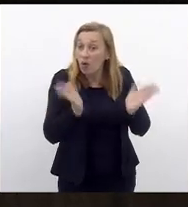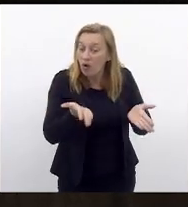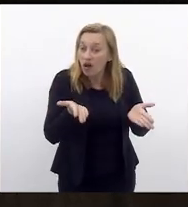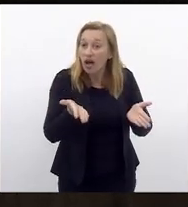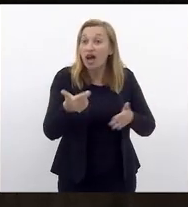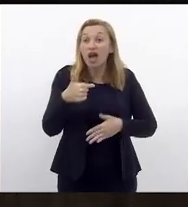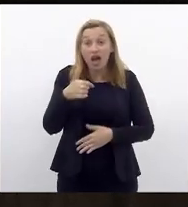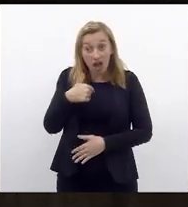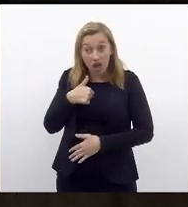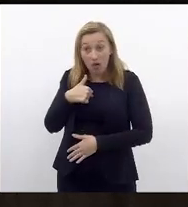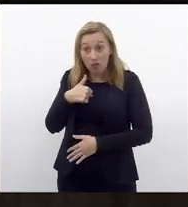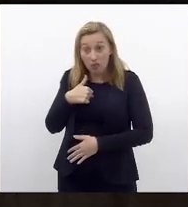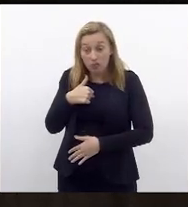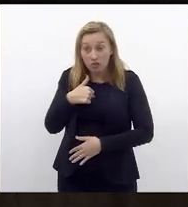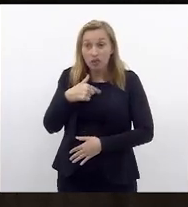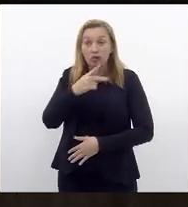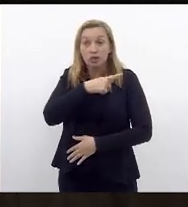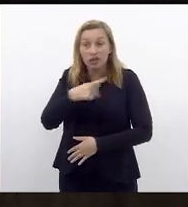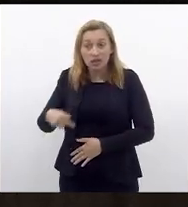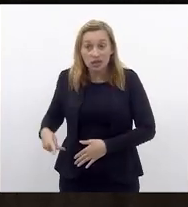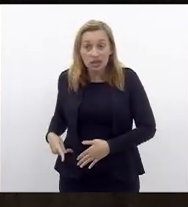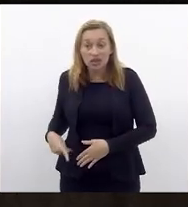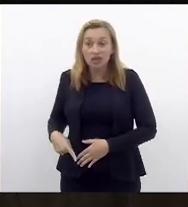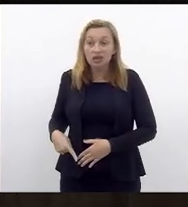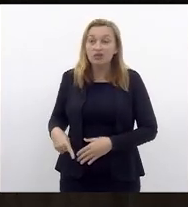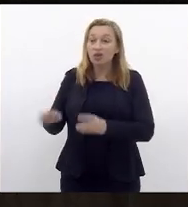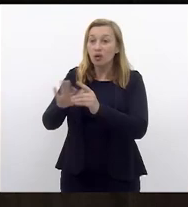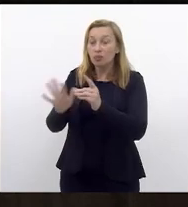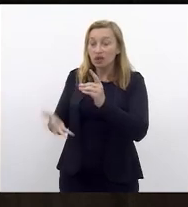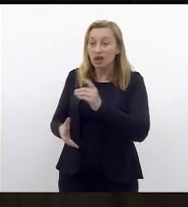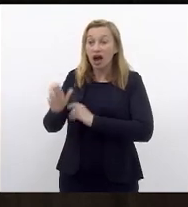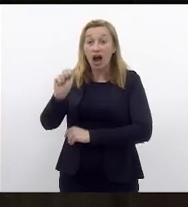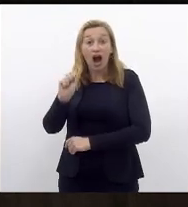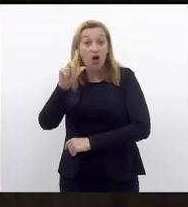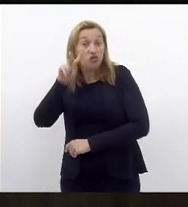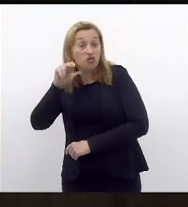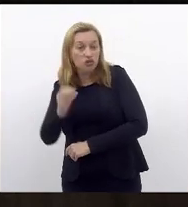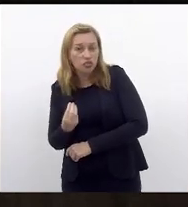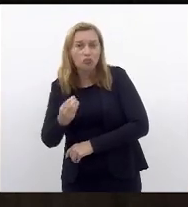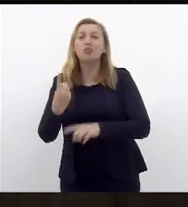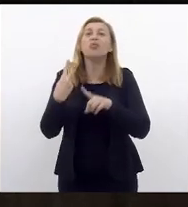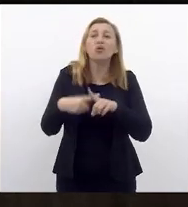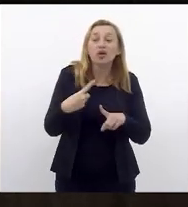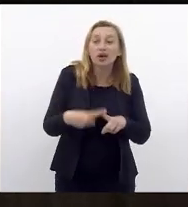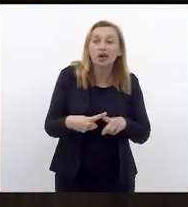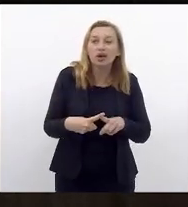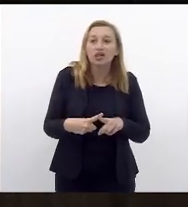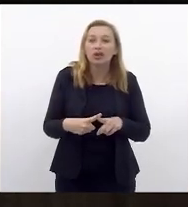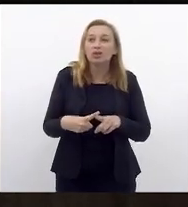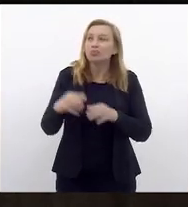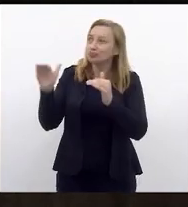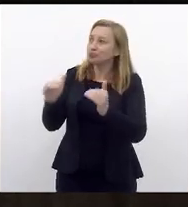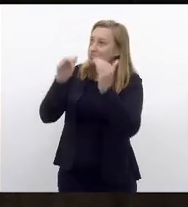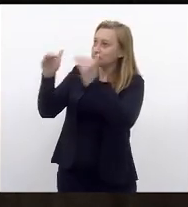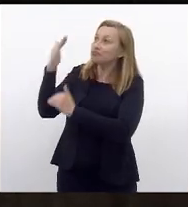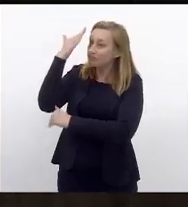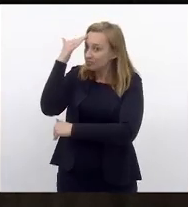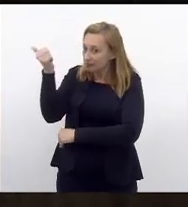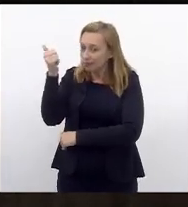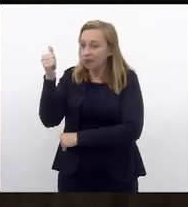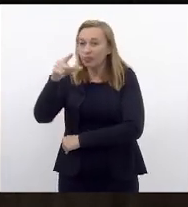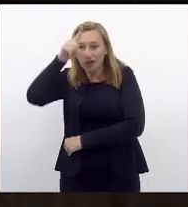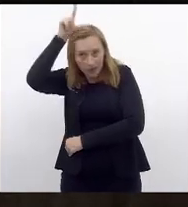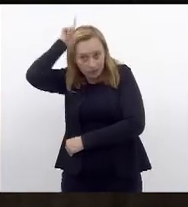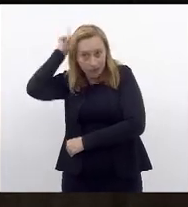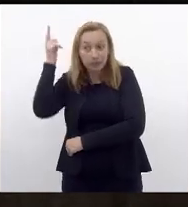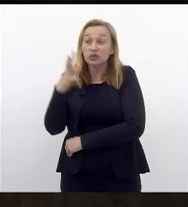eu e o presidente fizemos homenagem ao Alvim. Porque Vossa Excelência sabe, o Luiz Paulo,